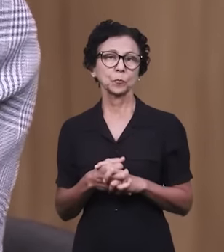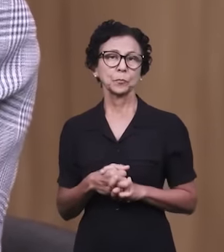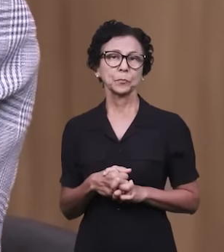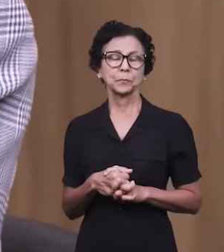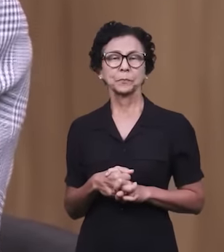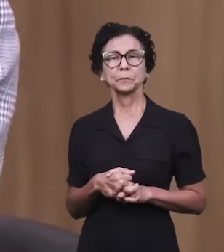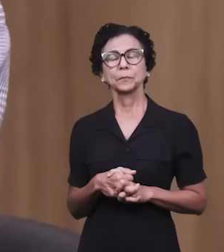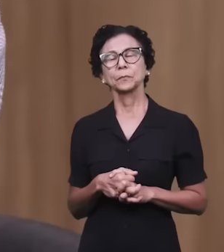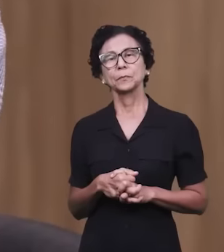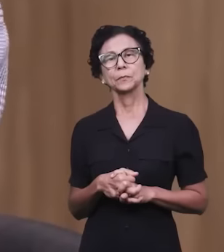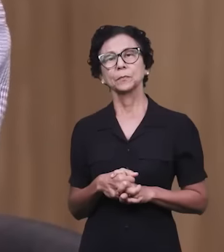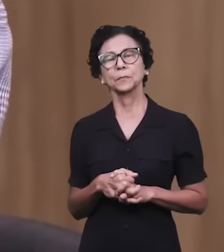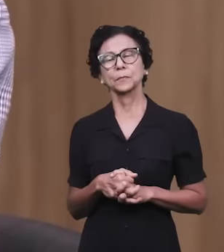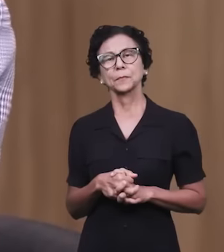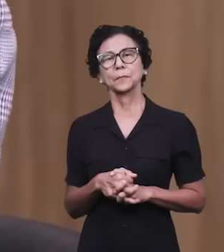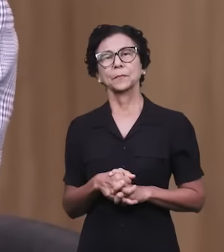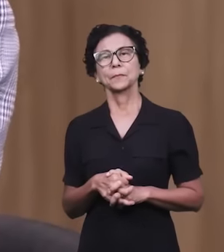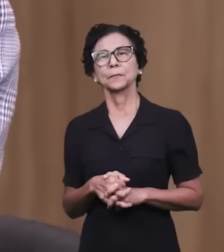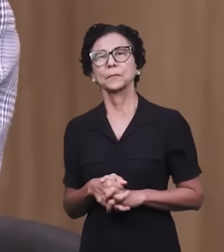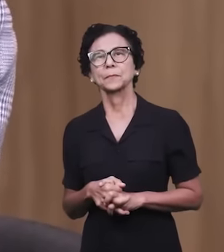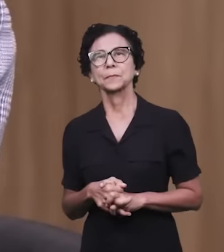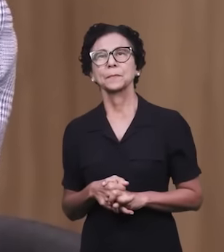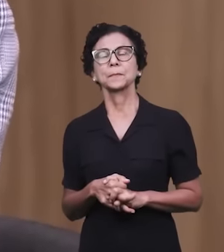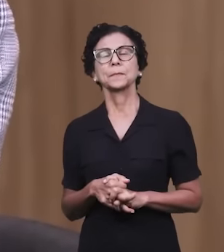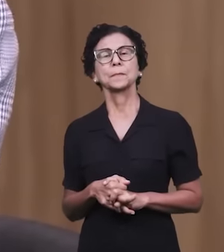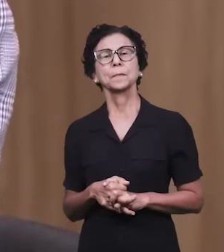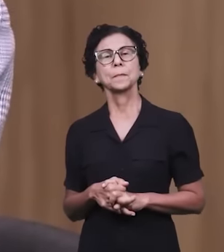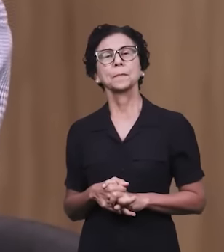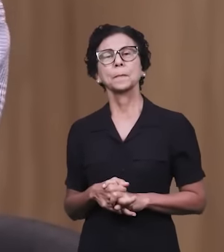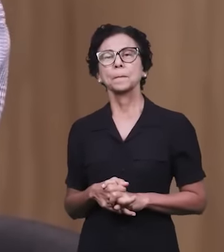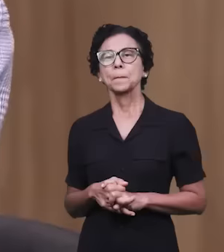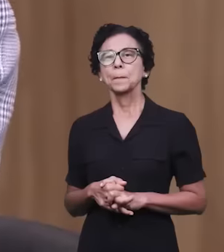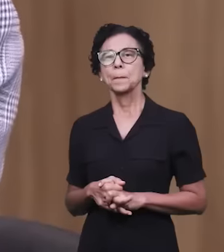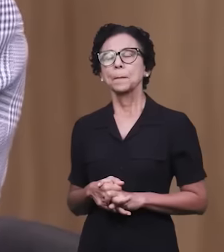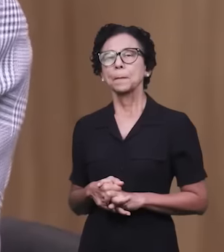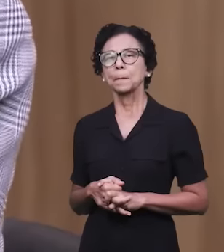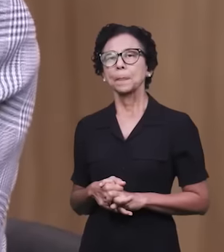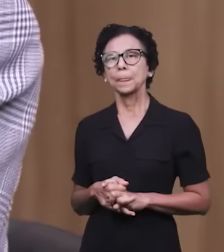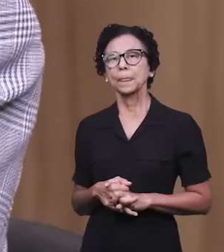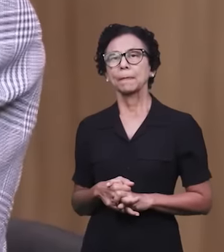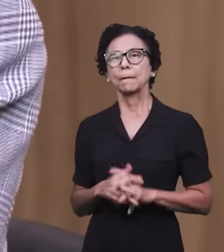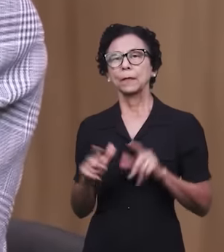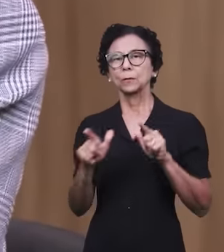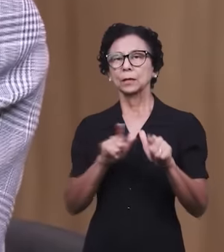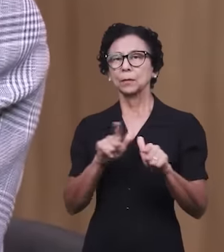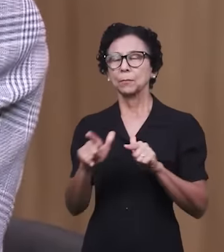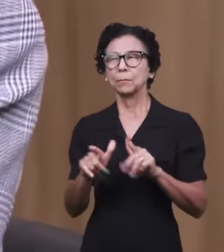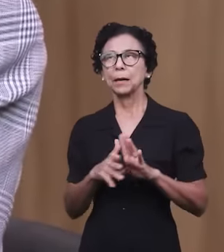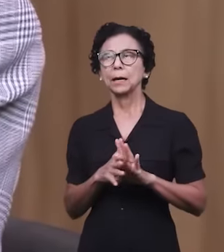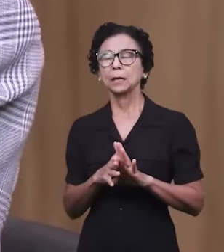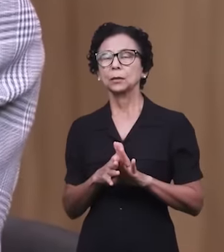a motivação da igreja para que toda ela participe, não é só o trabalho do pastor